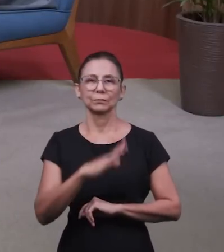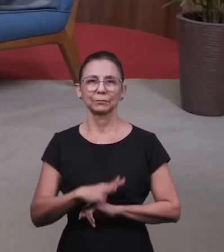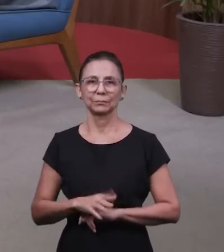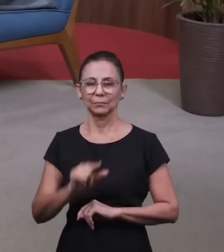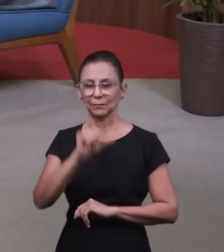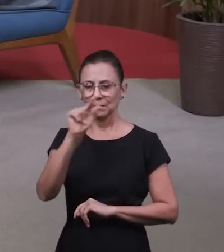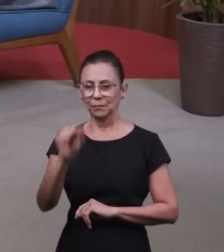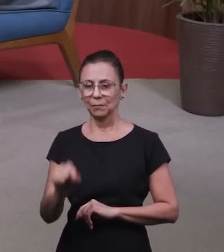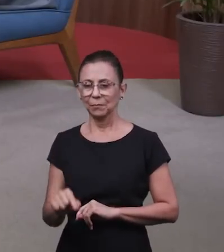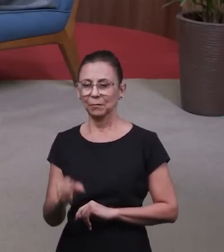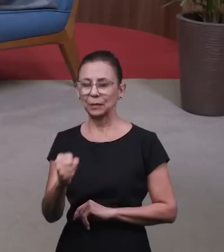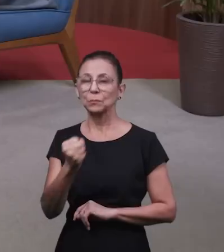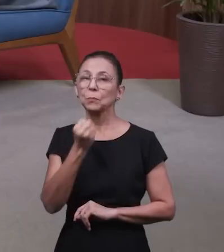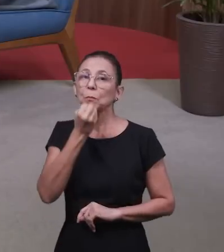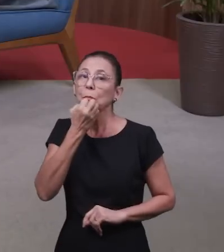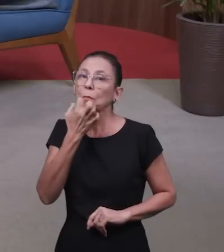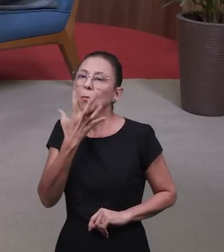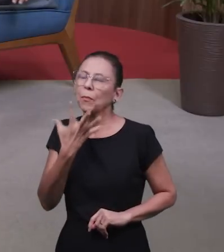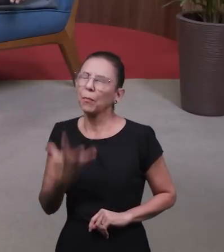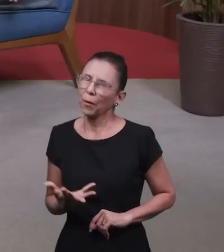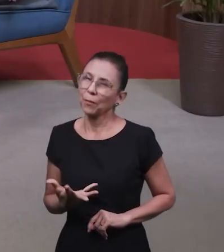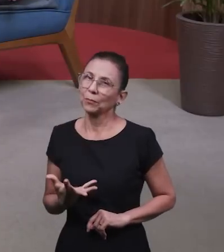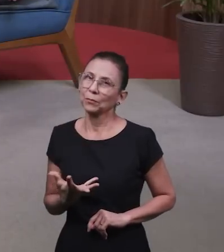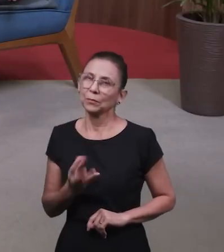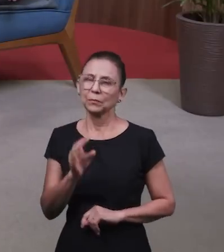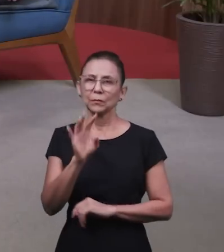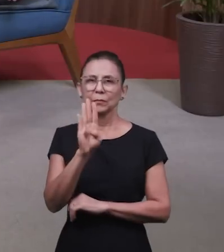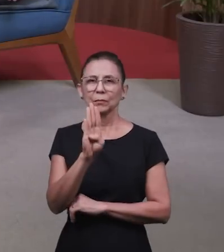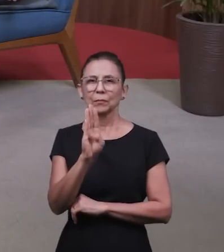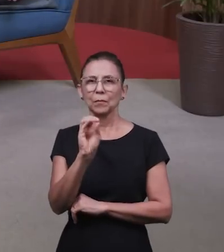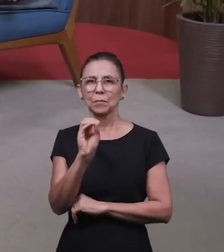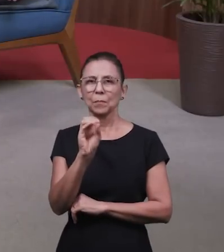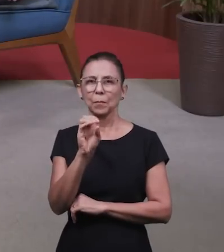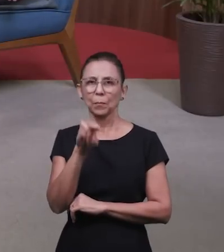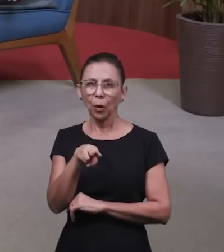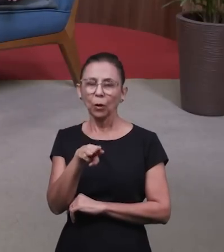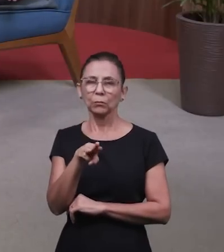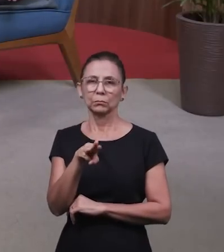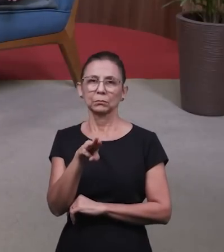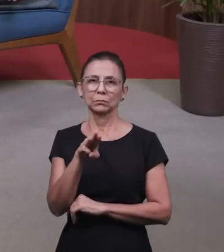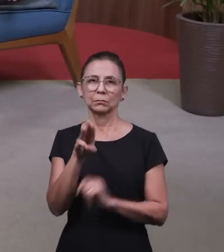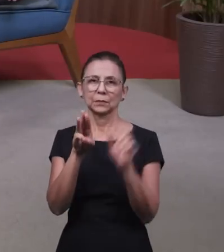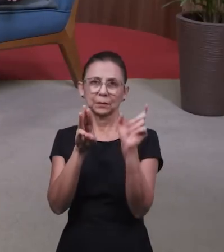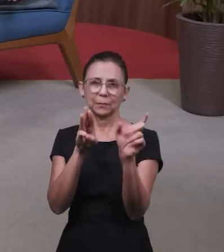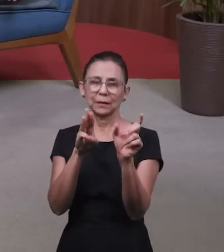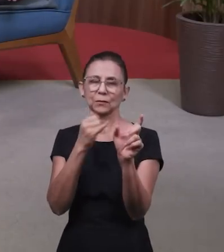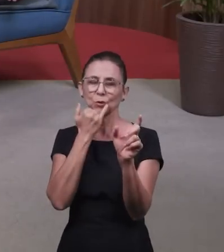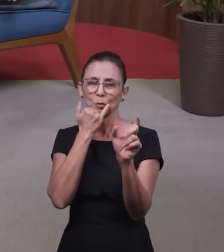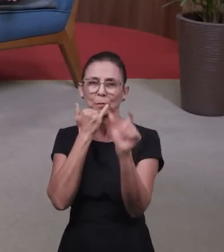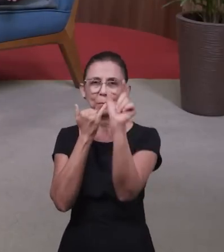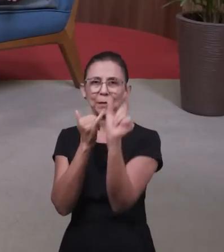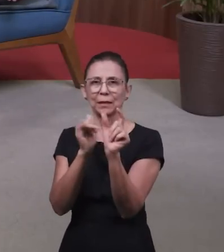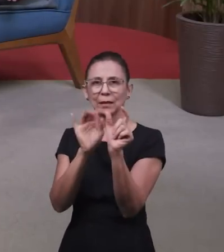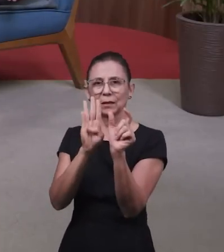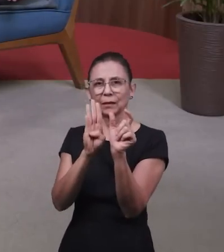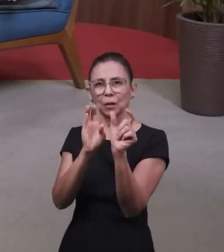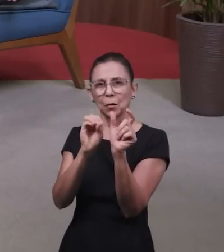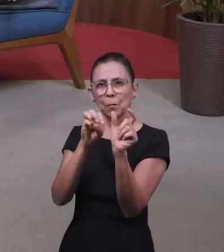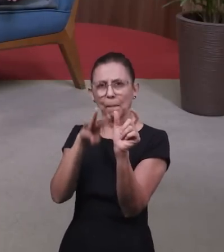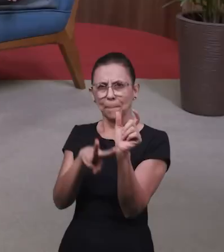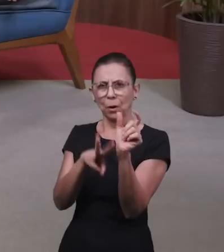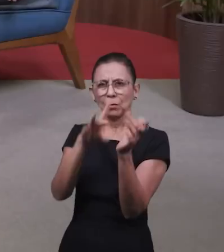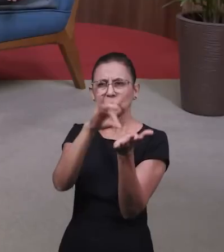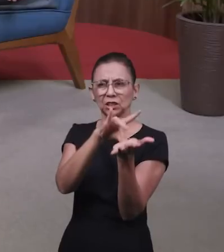bom, no original, eu não sou nada especialista em original, mas eu gosto muito